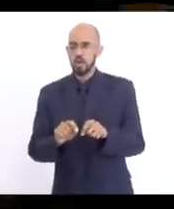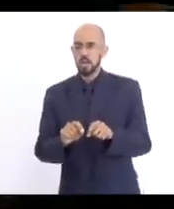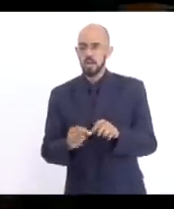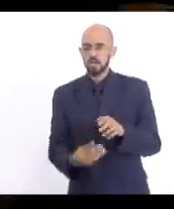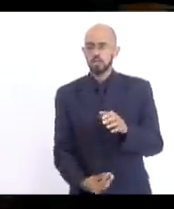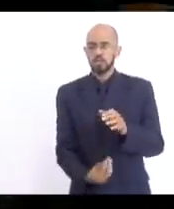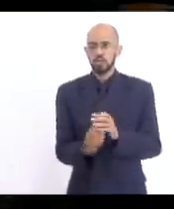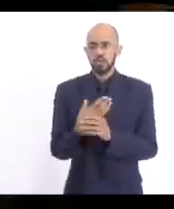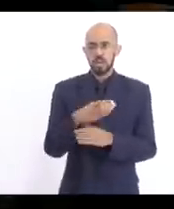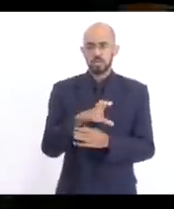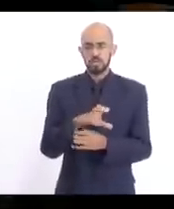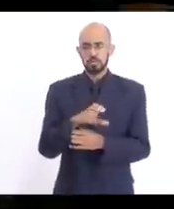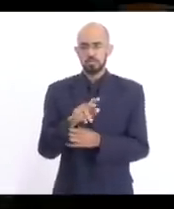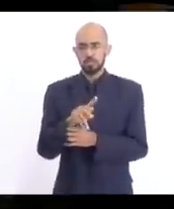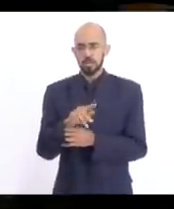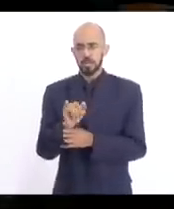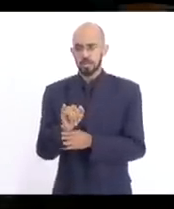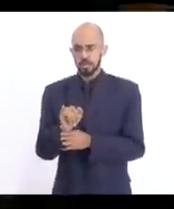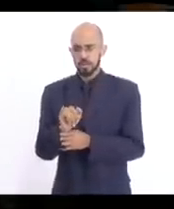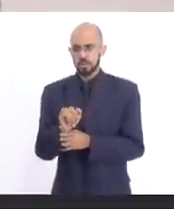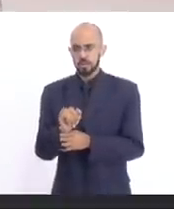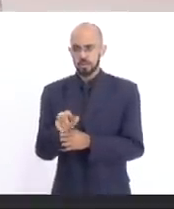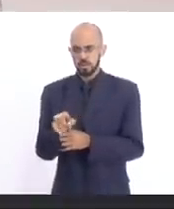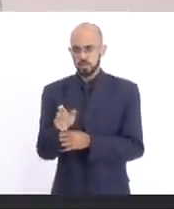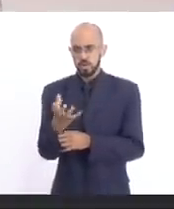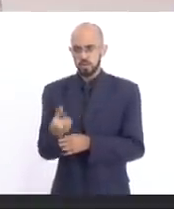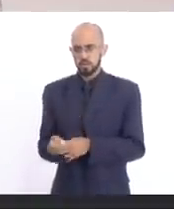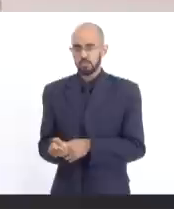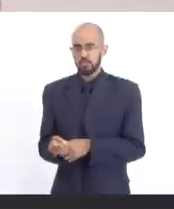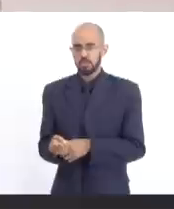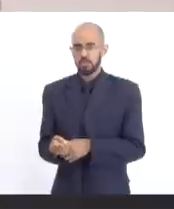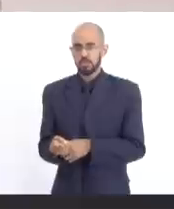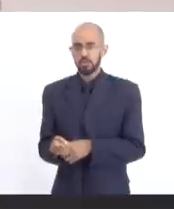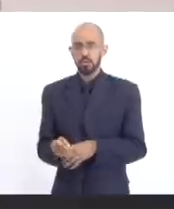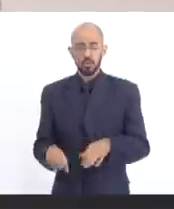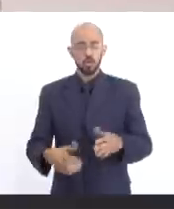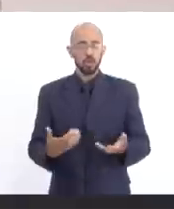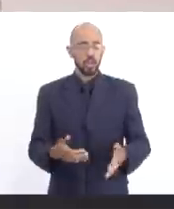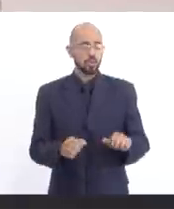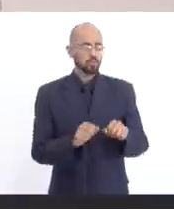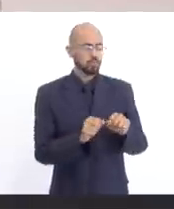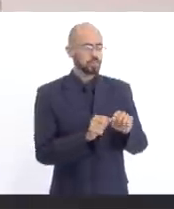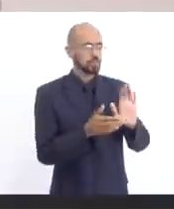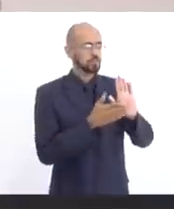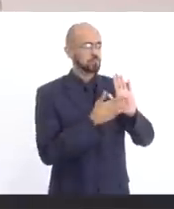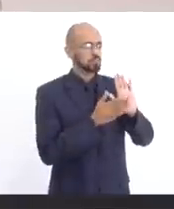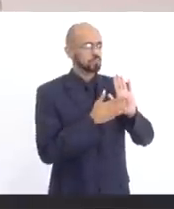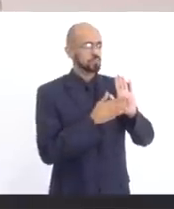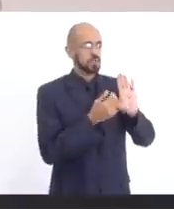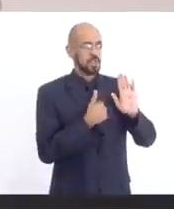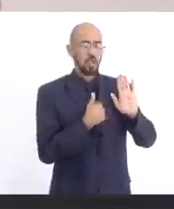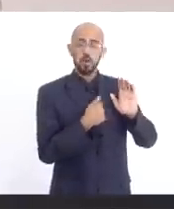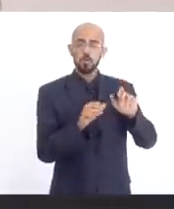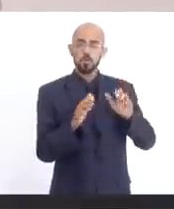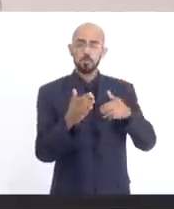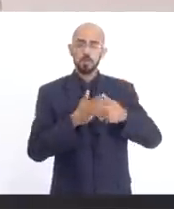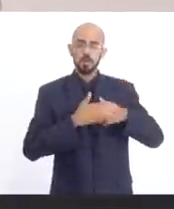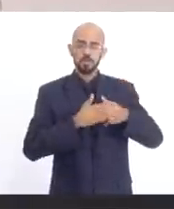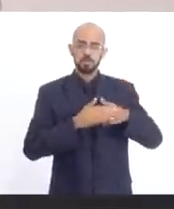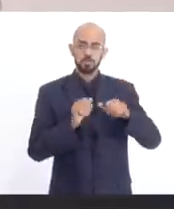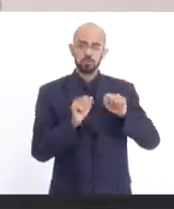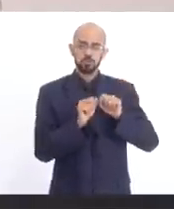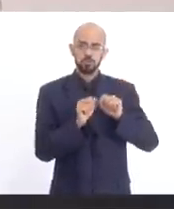instalar a CPI? Deputado Luiz, eu quero fazer esse compromisso, que quem propôs fui eu. Mas eu quero ouvir